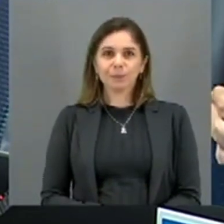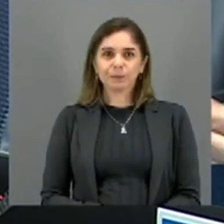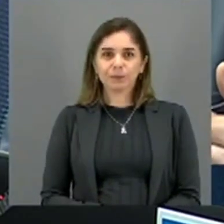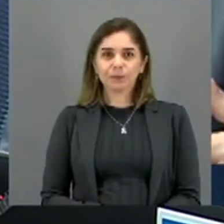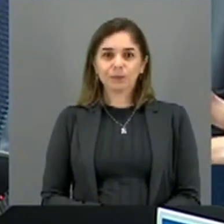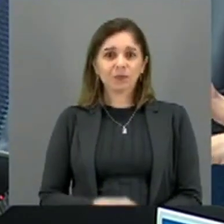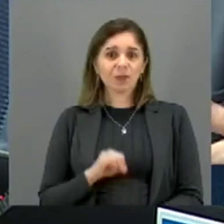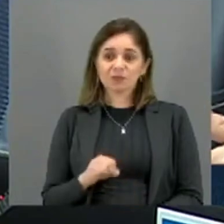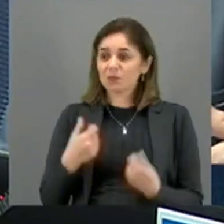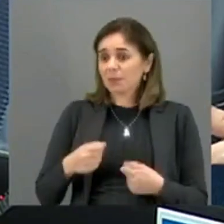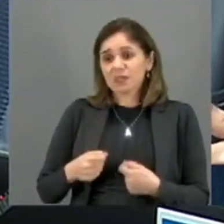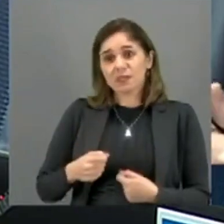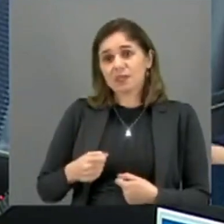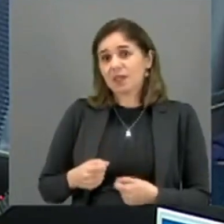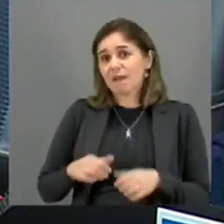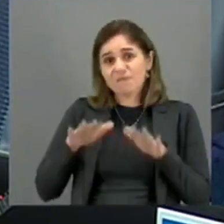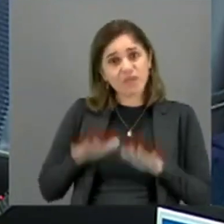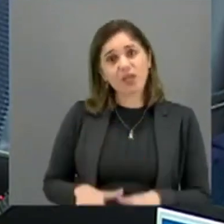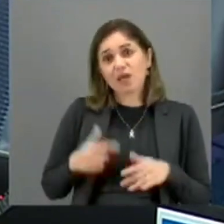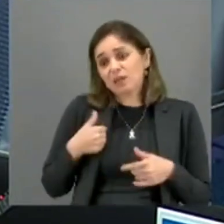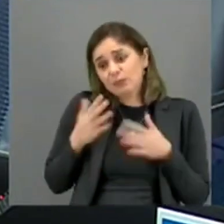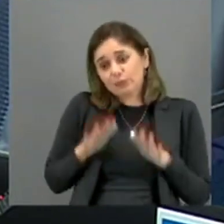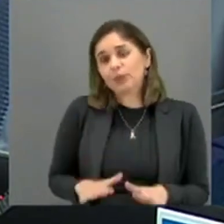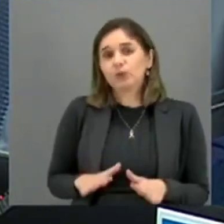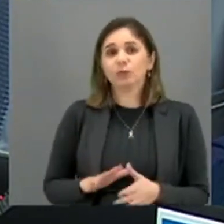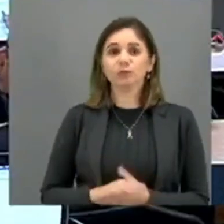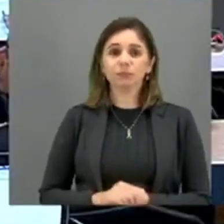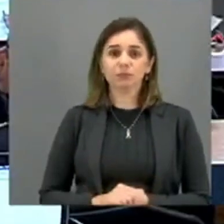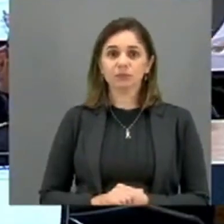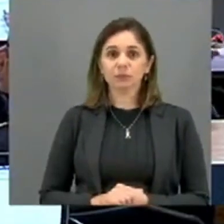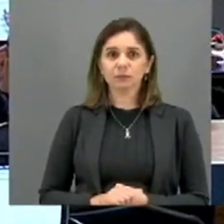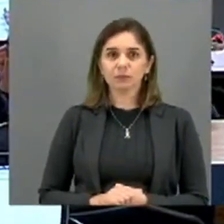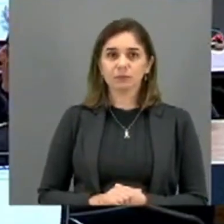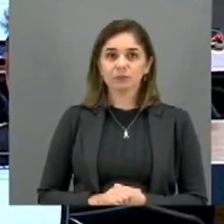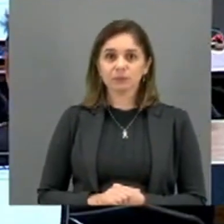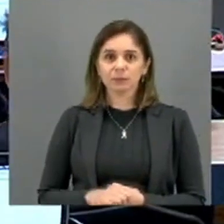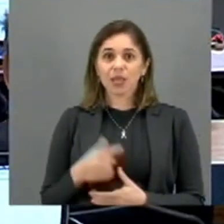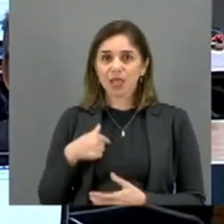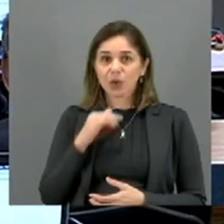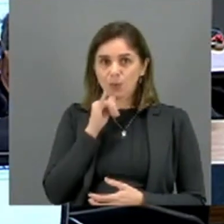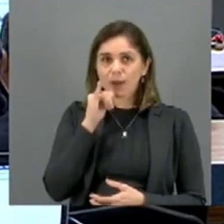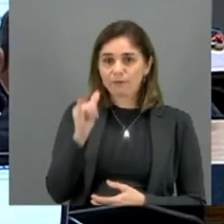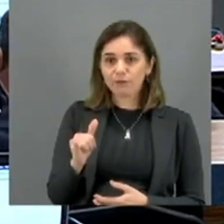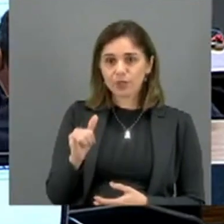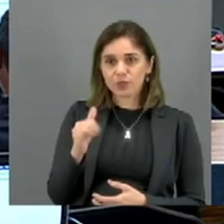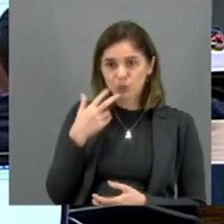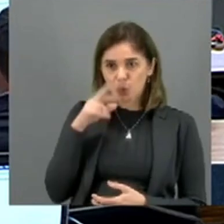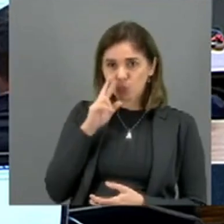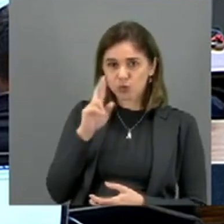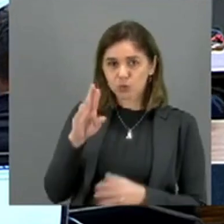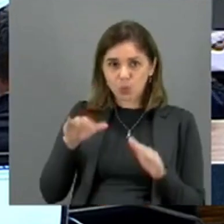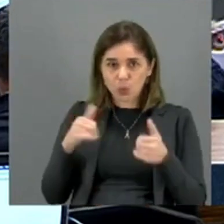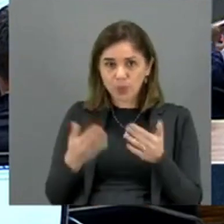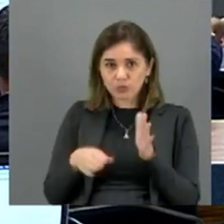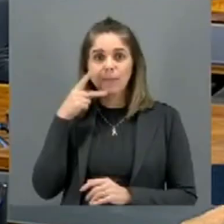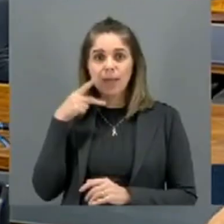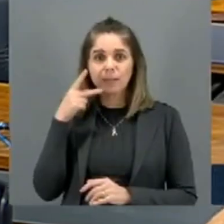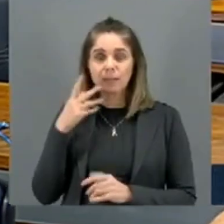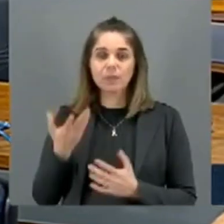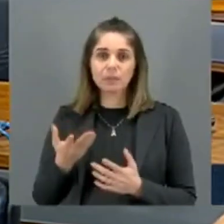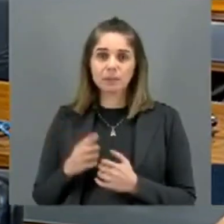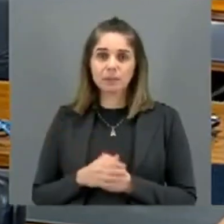Se tiver que ficar, claro que eu fico, mas se. A gente avisa a Vossa Excelência quando estiver no 6. Ok, eu virei correndo, ok.